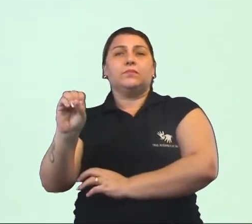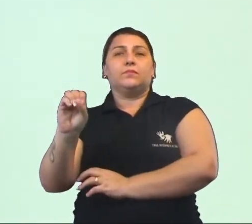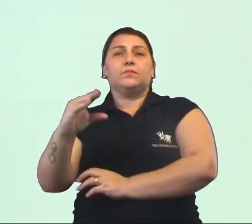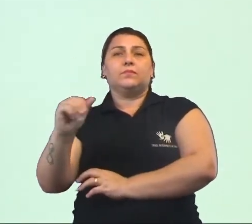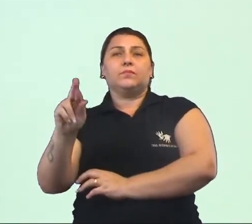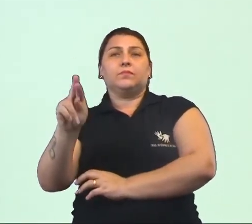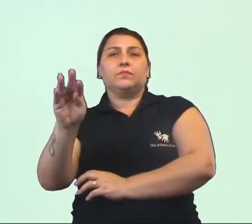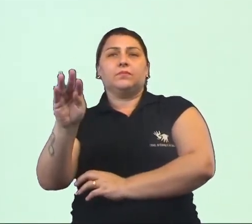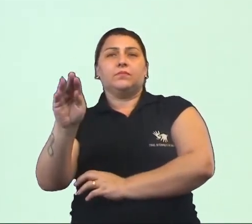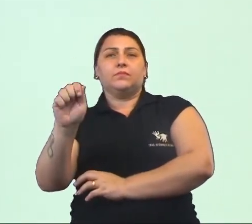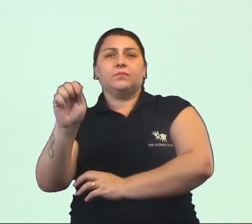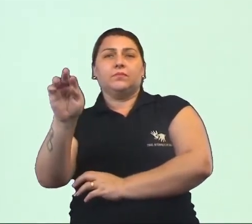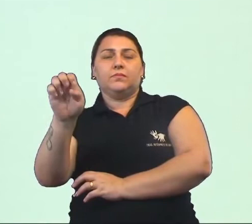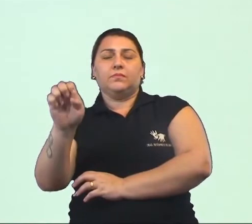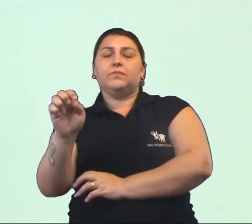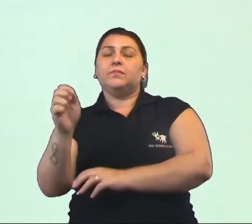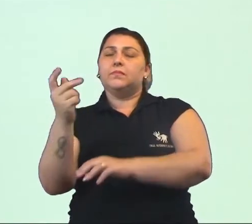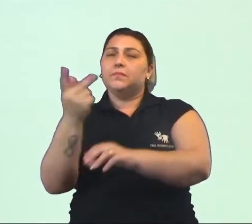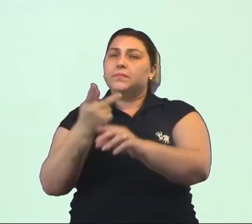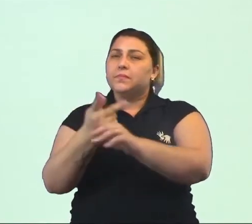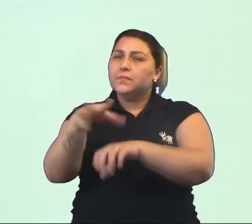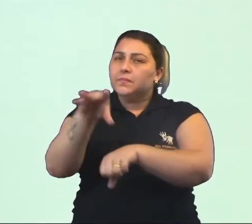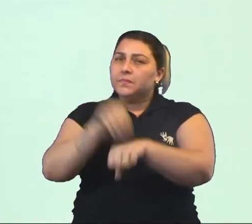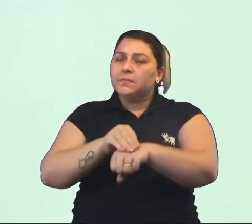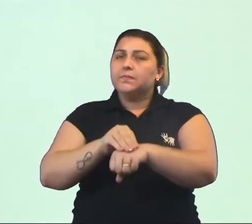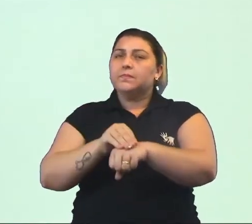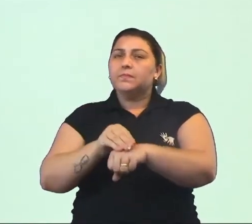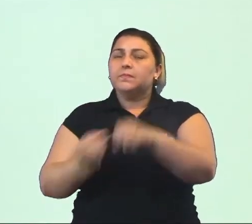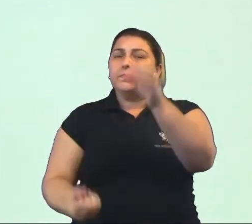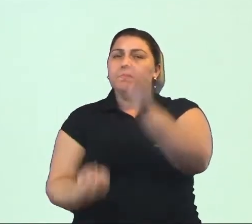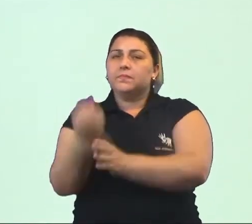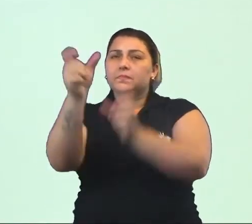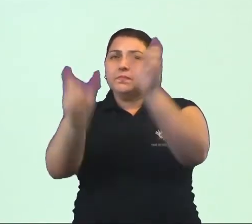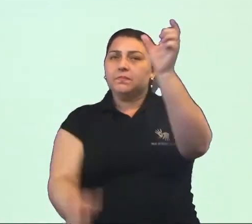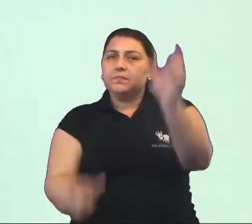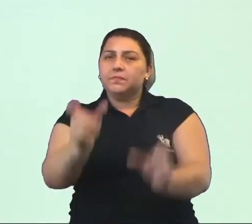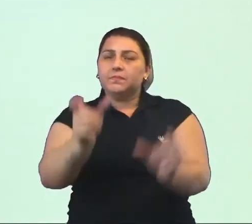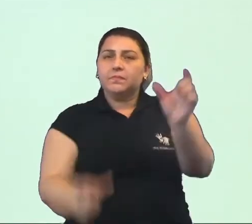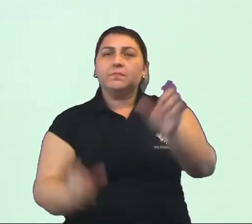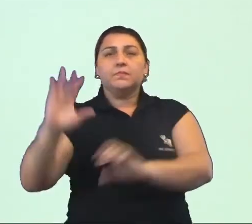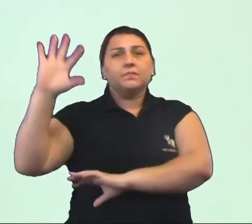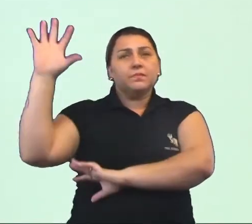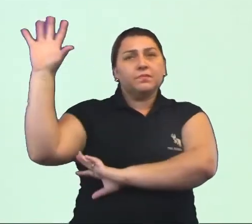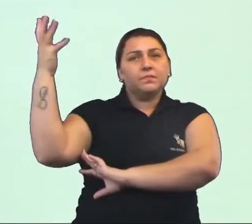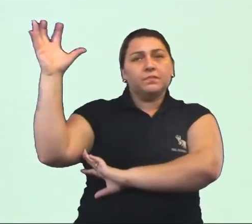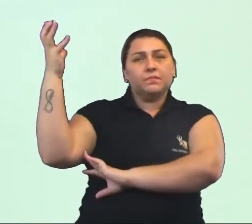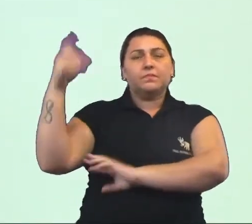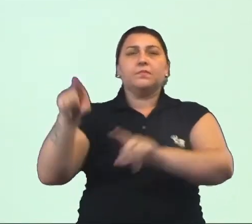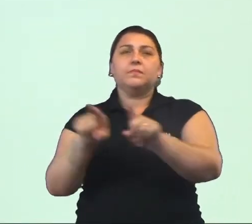buscar o conhecimento sobre a origem humana, sobre fenômenos da natureza.